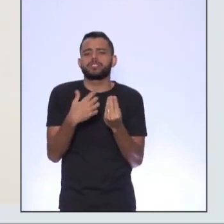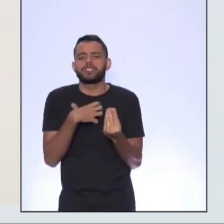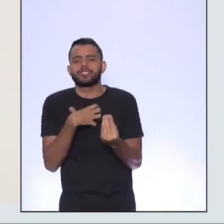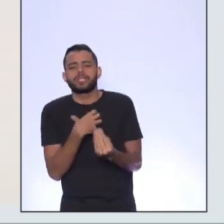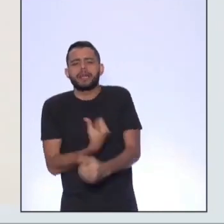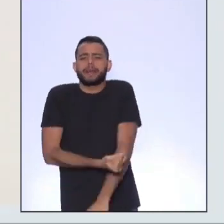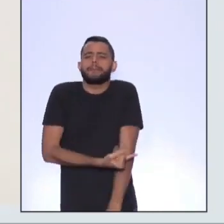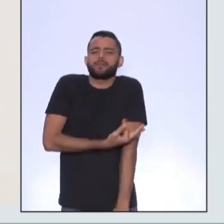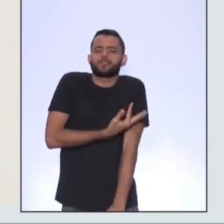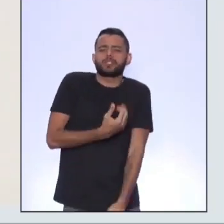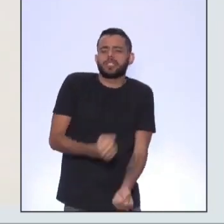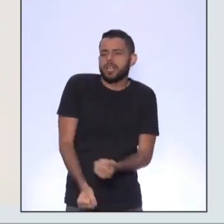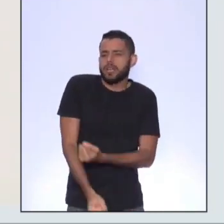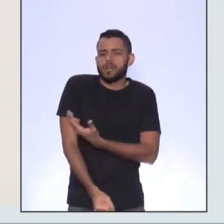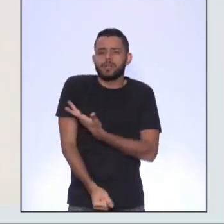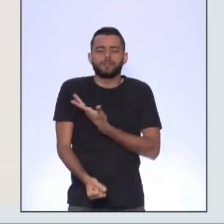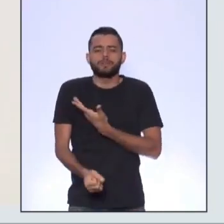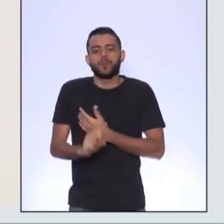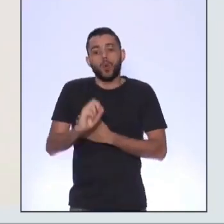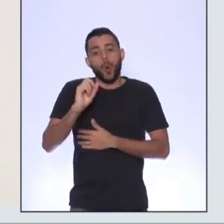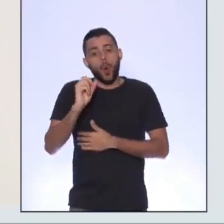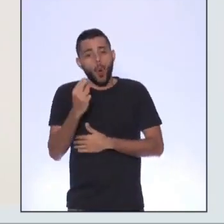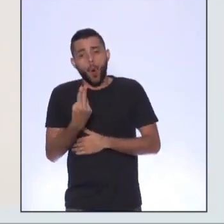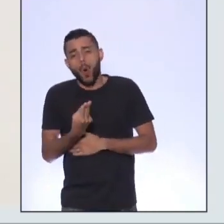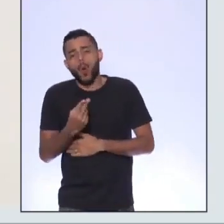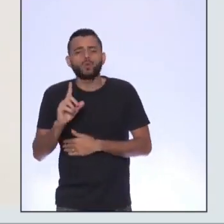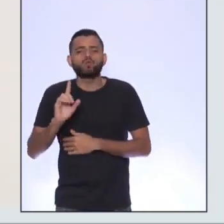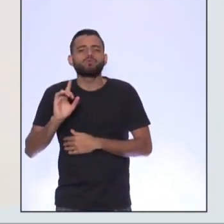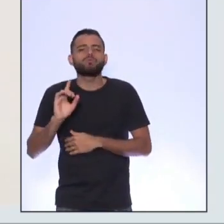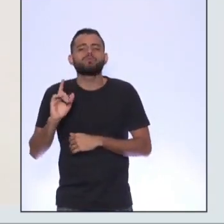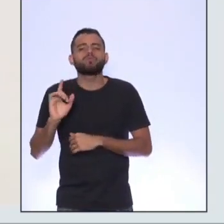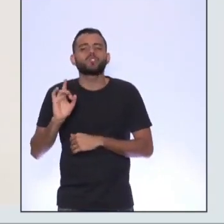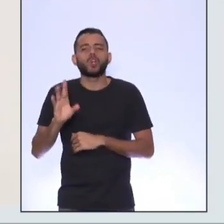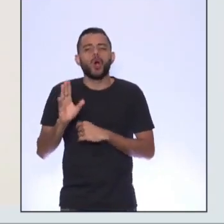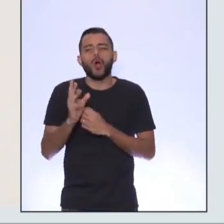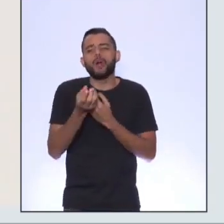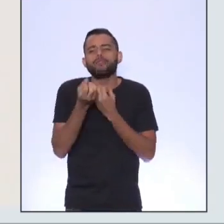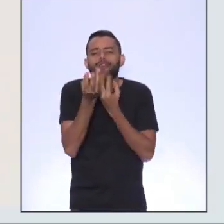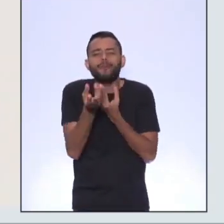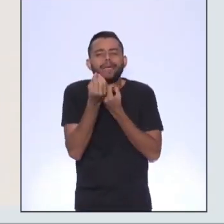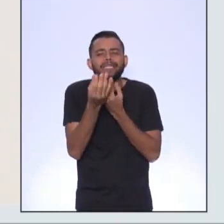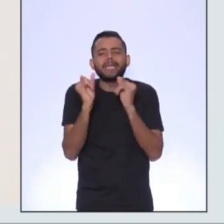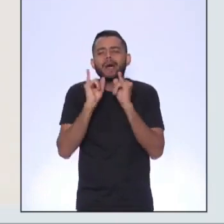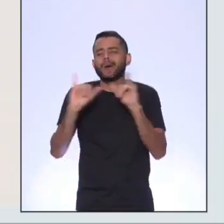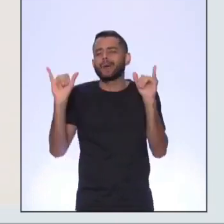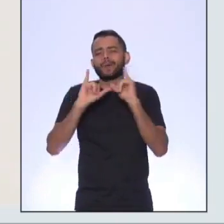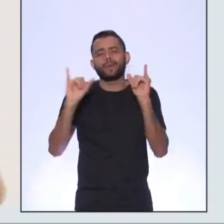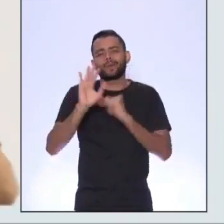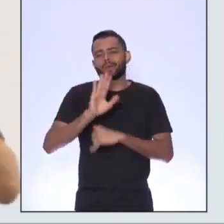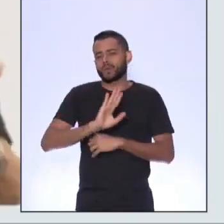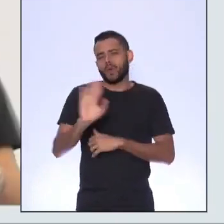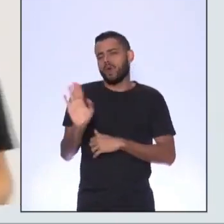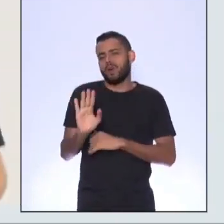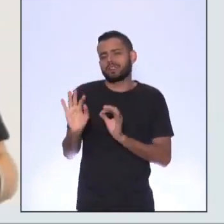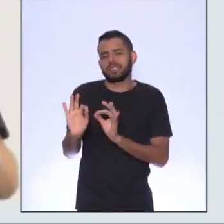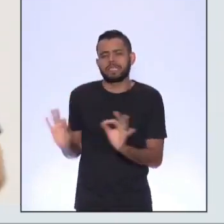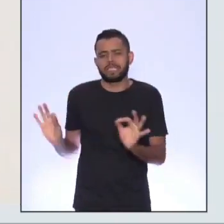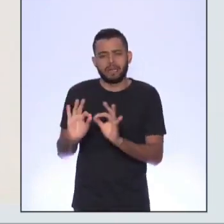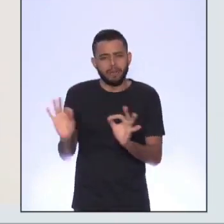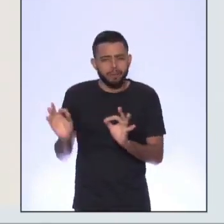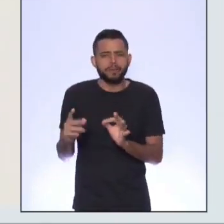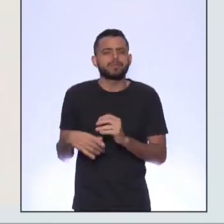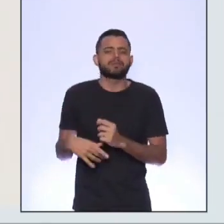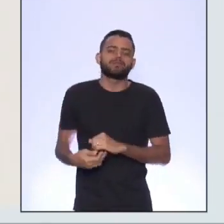né, privilegiado, ou se é o lado não artístico, aquela coisa da notícia, do didático, né,